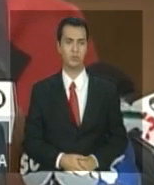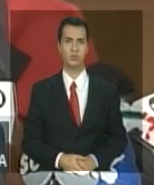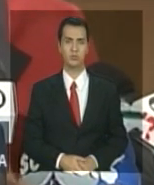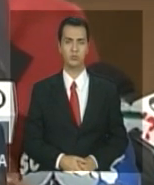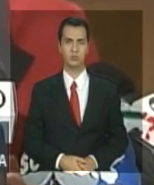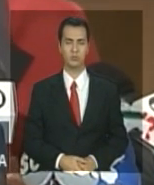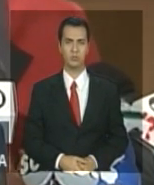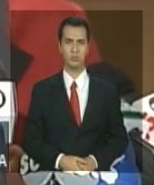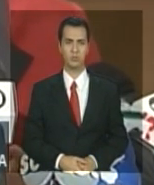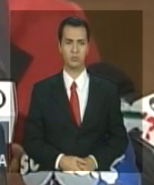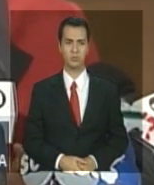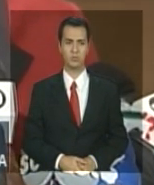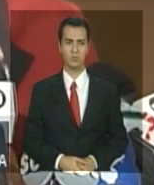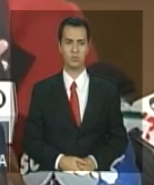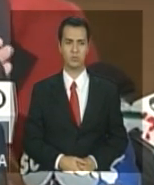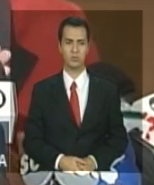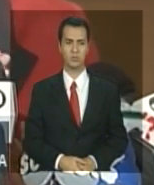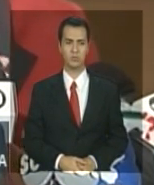o fato de